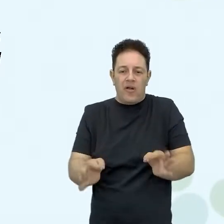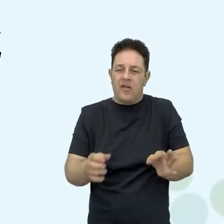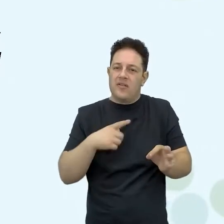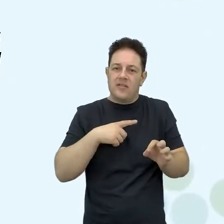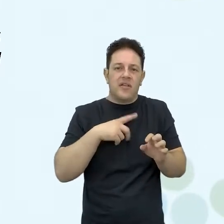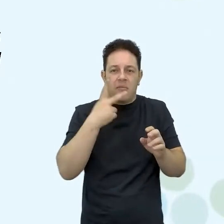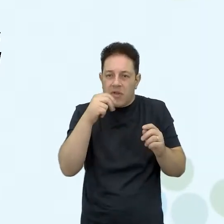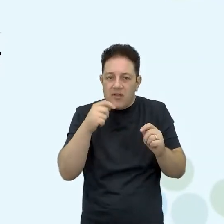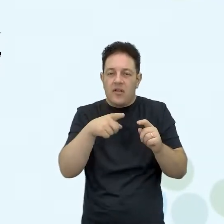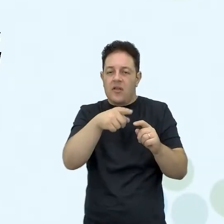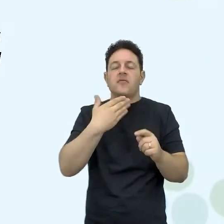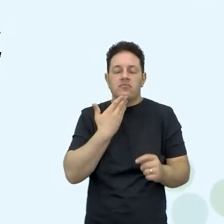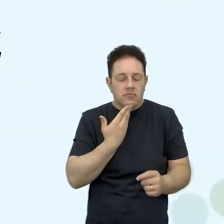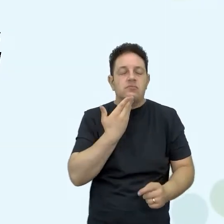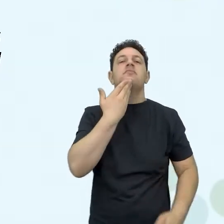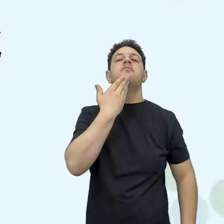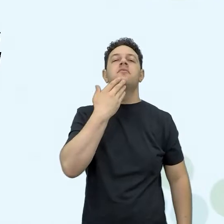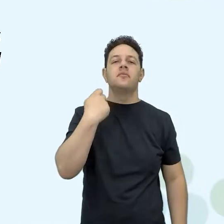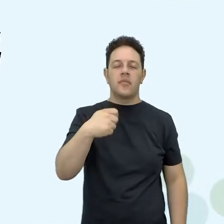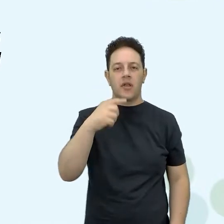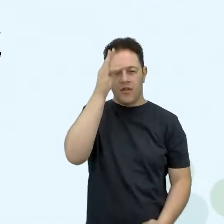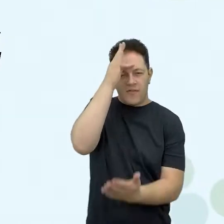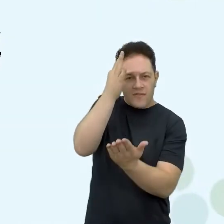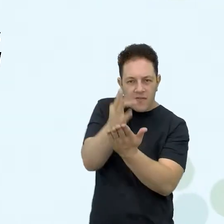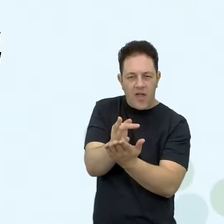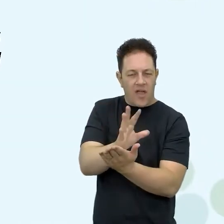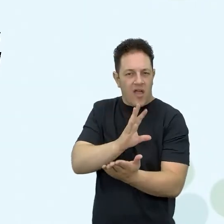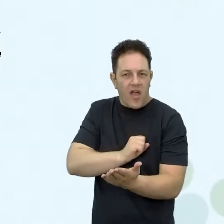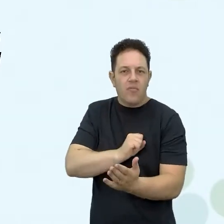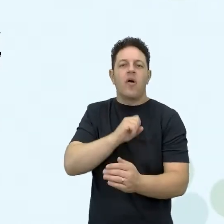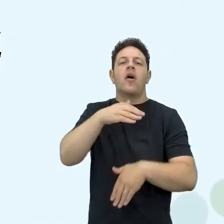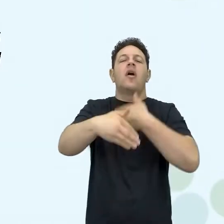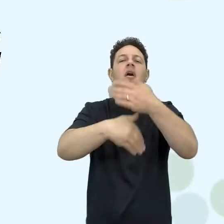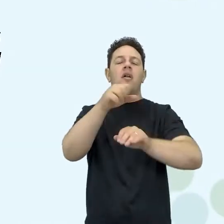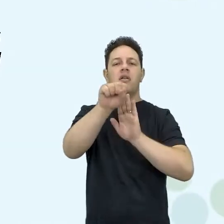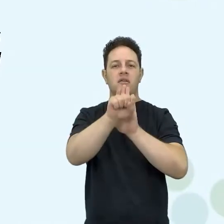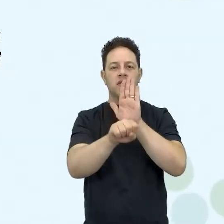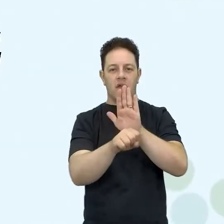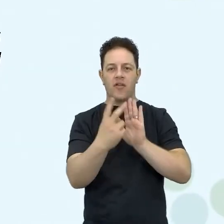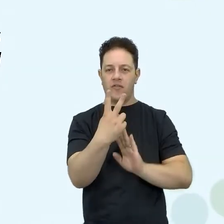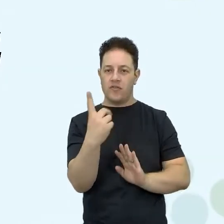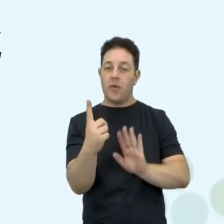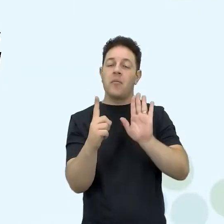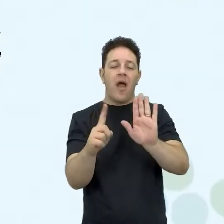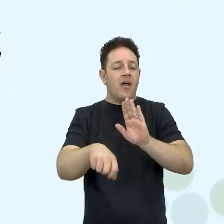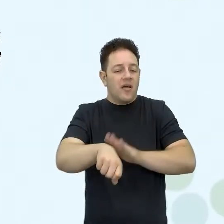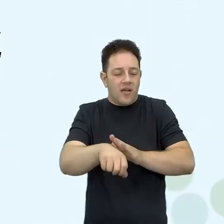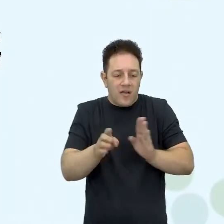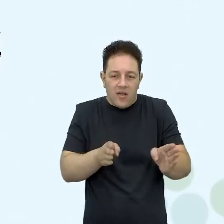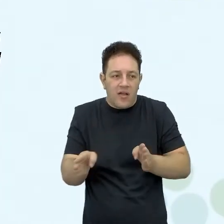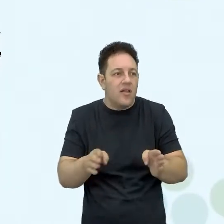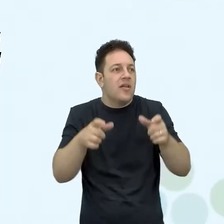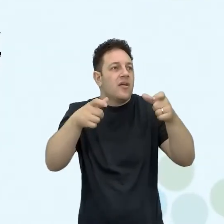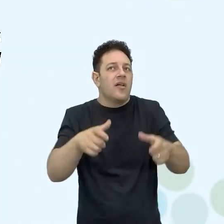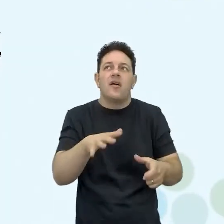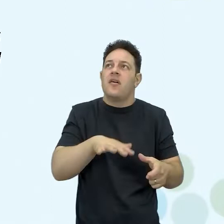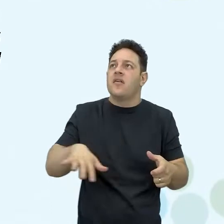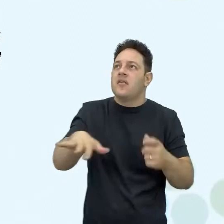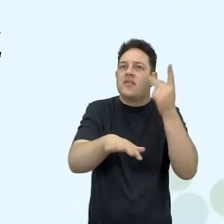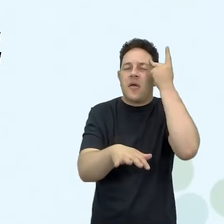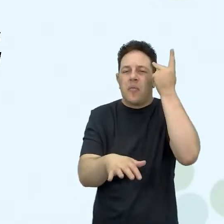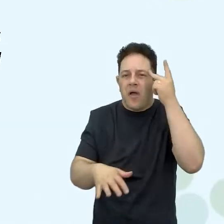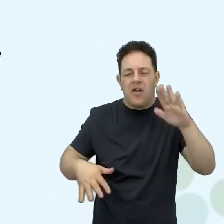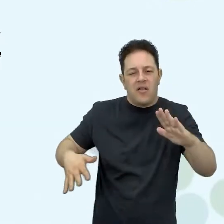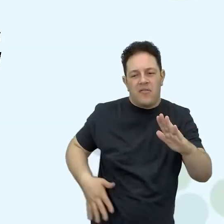tem que manter a cabeça erguida, fé e amor no século XXI, mas ao mesmo tempo Você está nas ruas de São Paulo, aqui